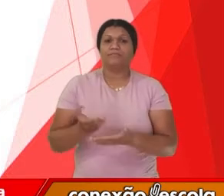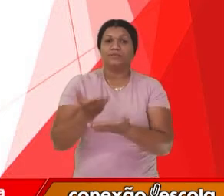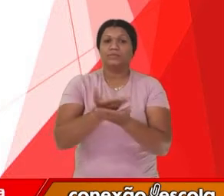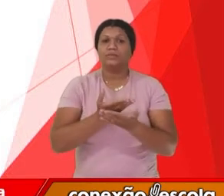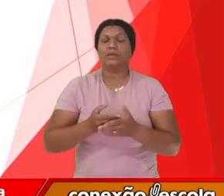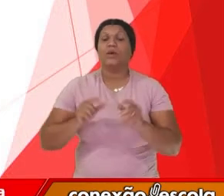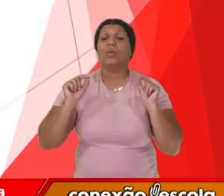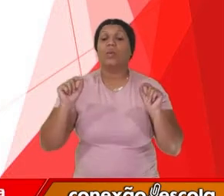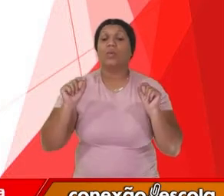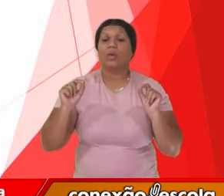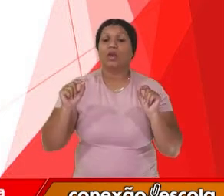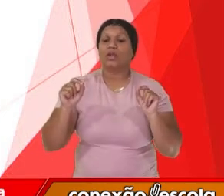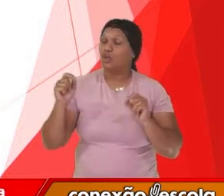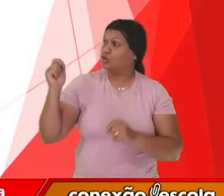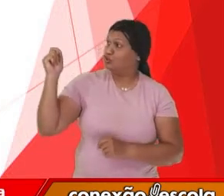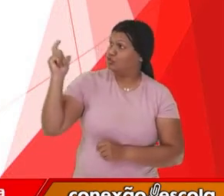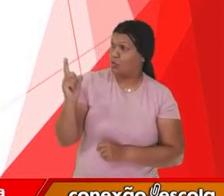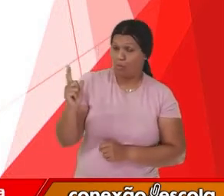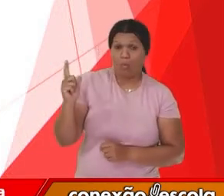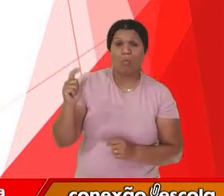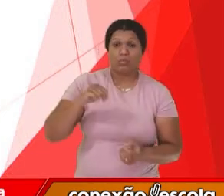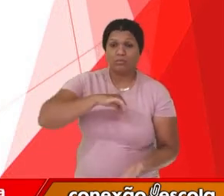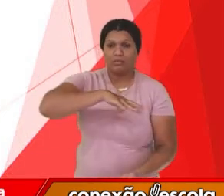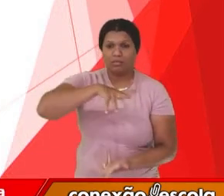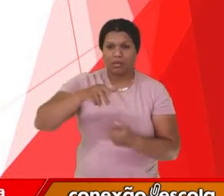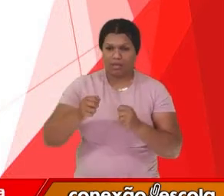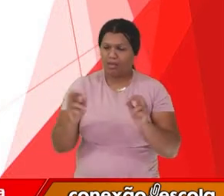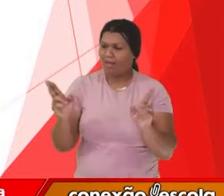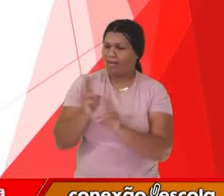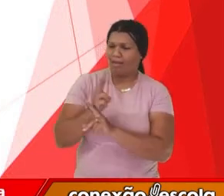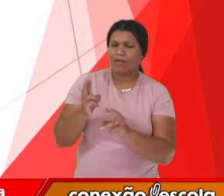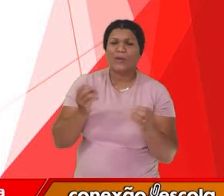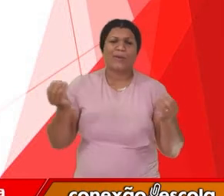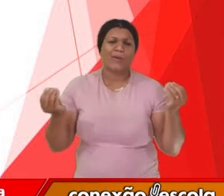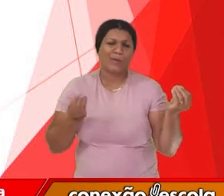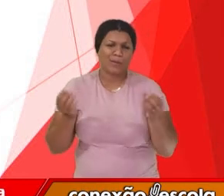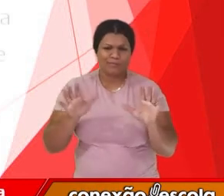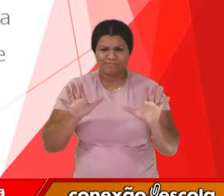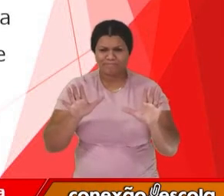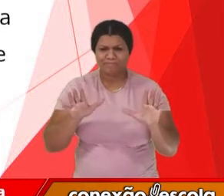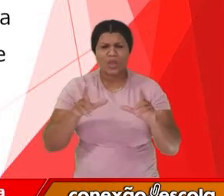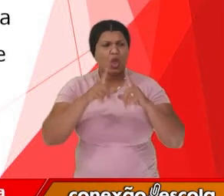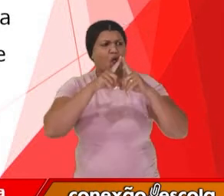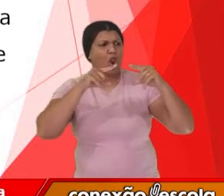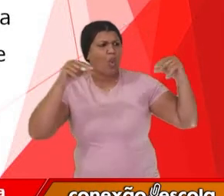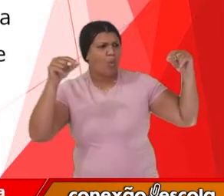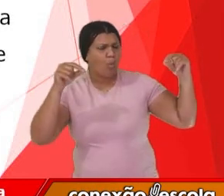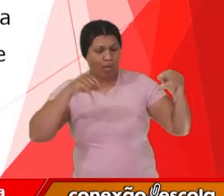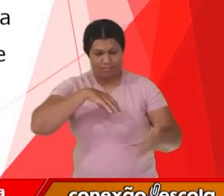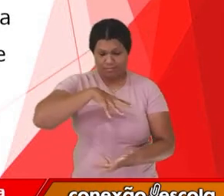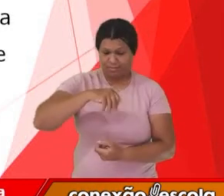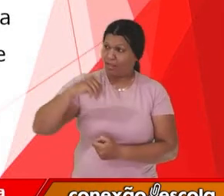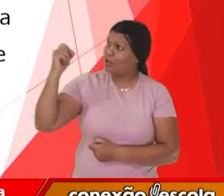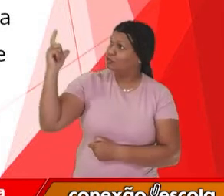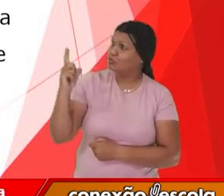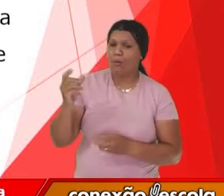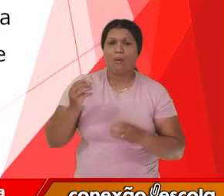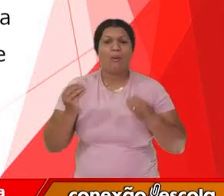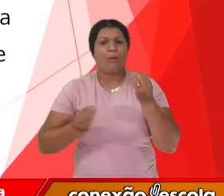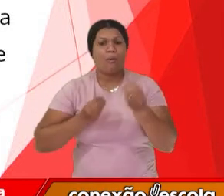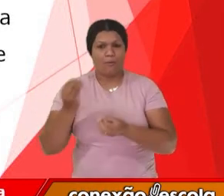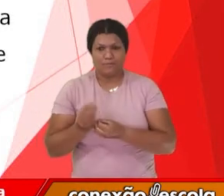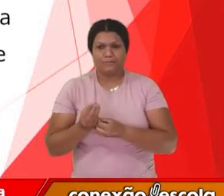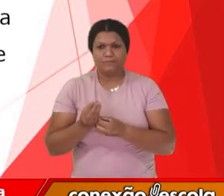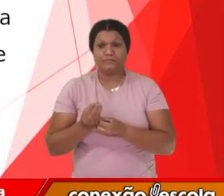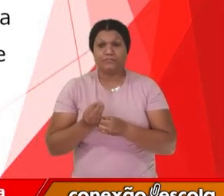Estudamos então a relação entre a Terra e o Sol. Agora, qual a relação entre Lua, Terra e Sol? A Lua nasce